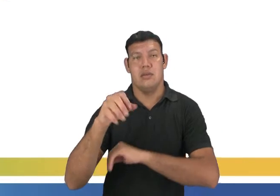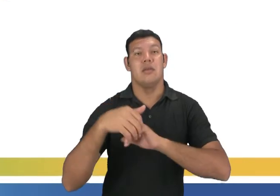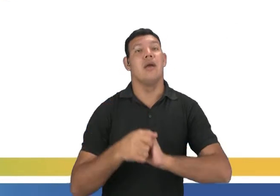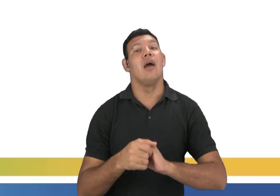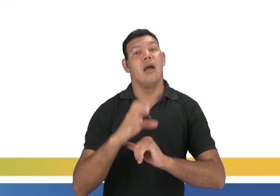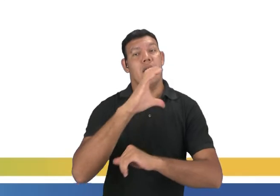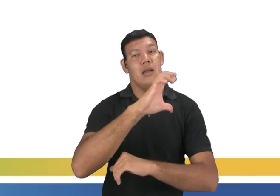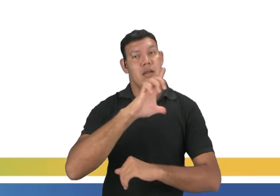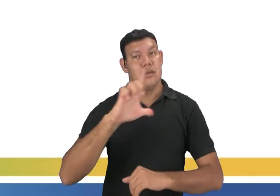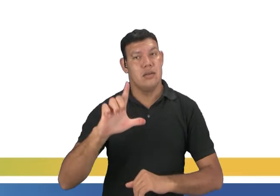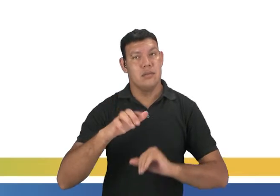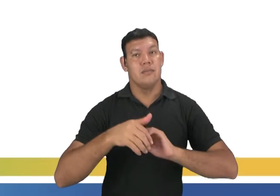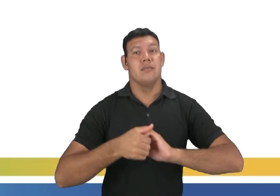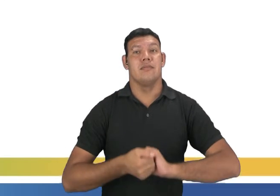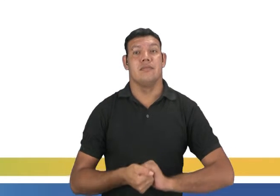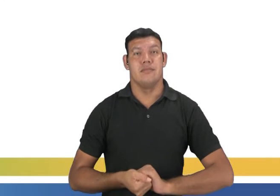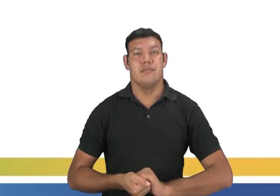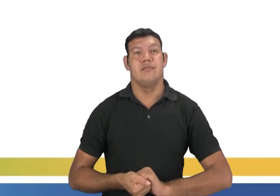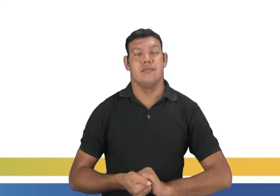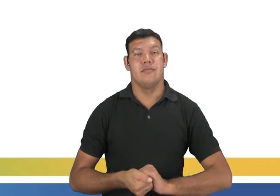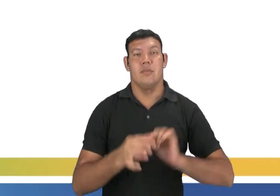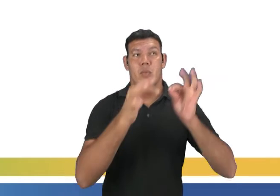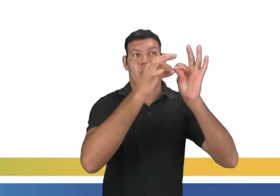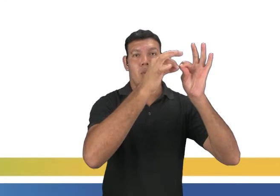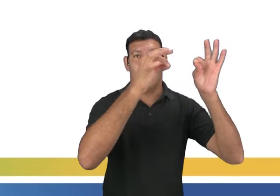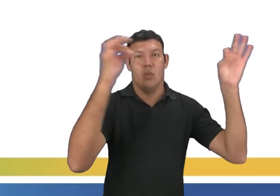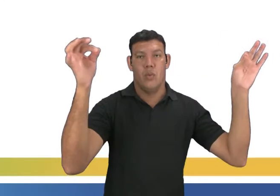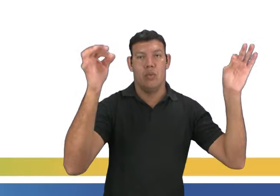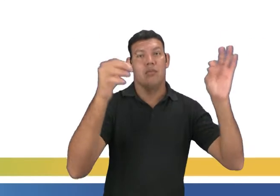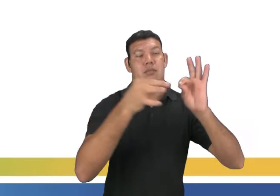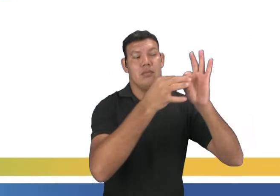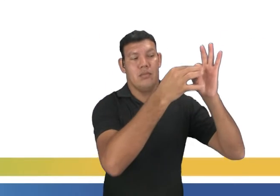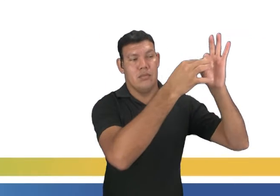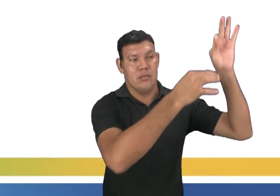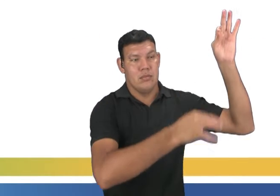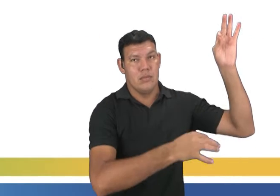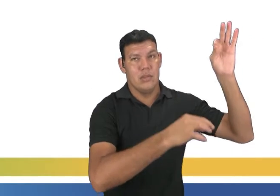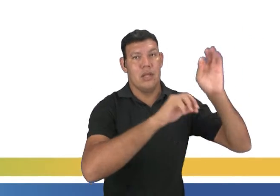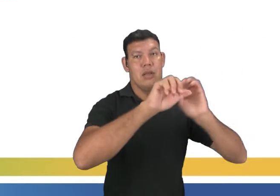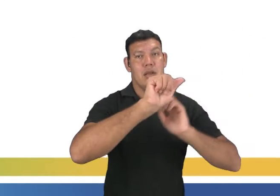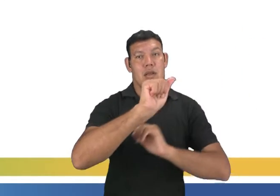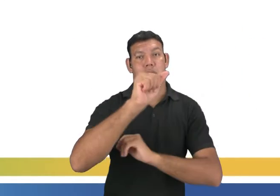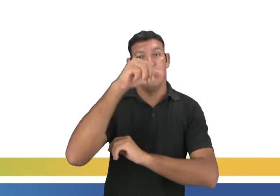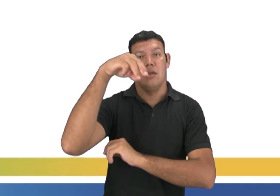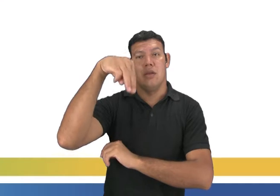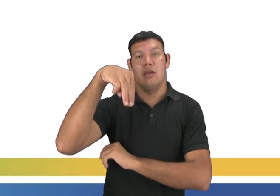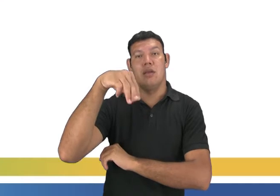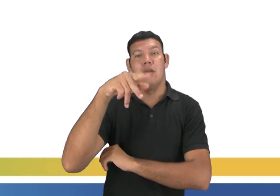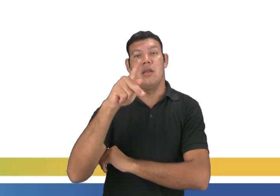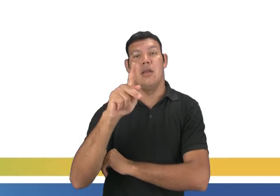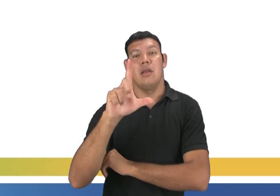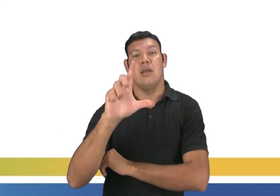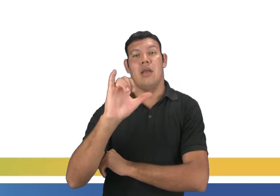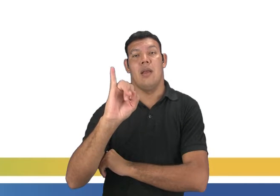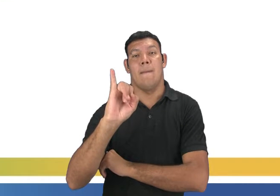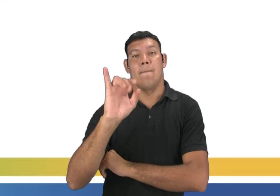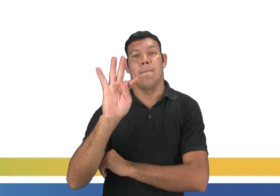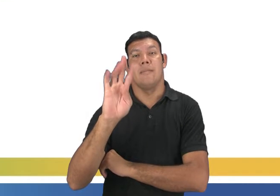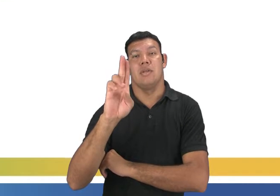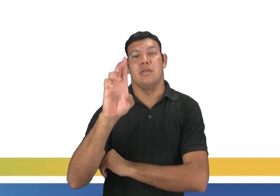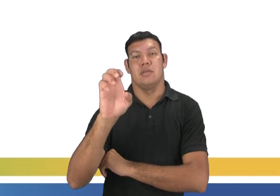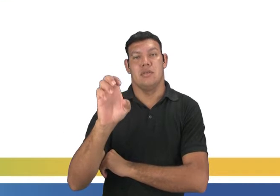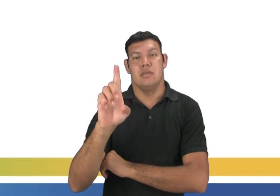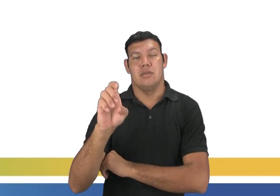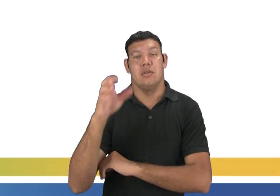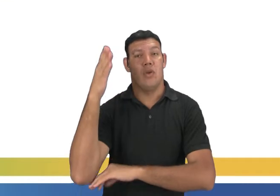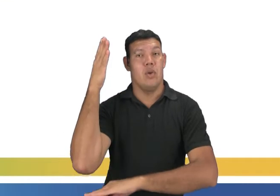amplitude e comprimento, tá? E a frequência da onda, isso aí